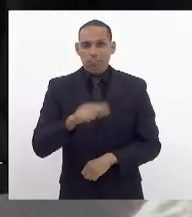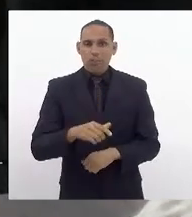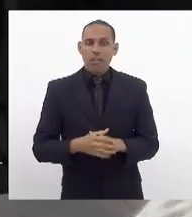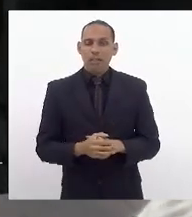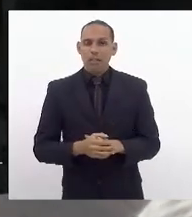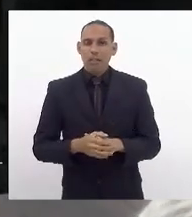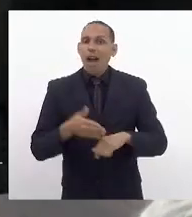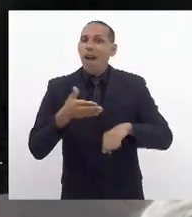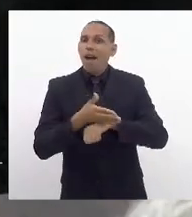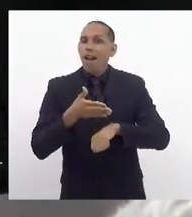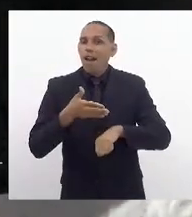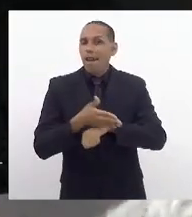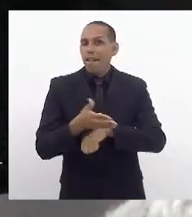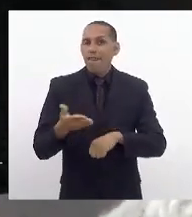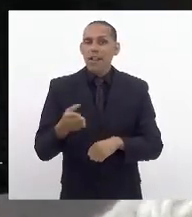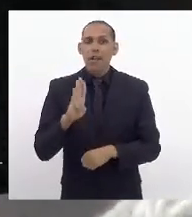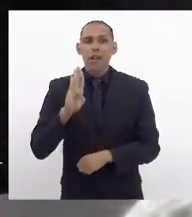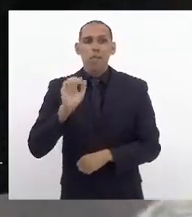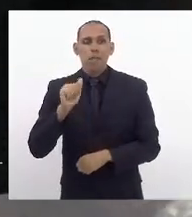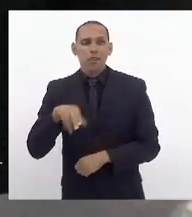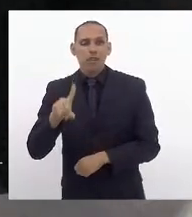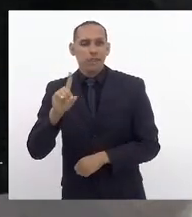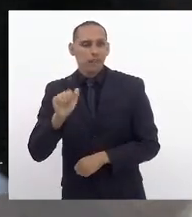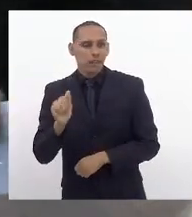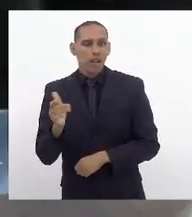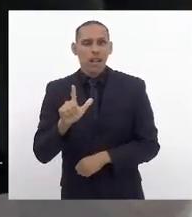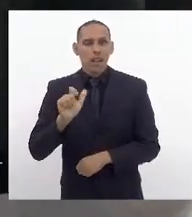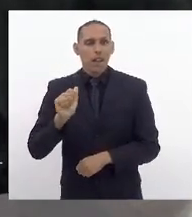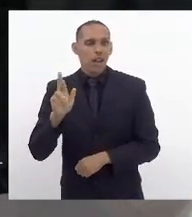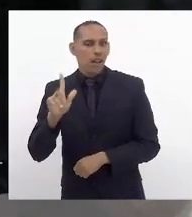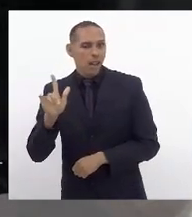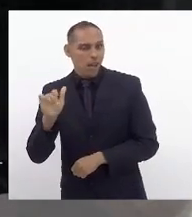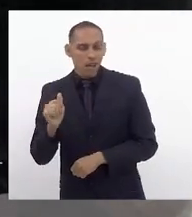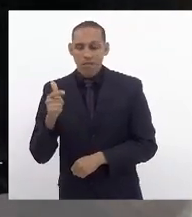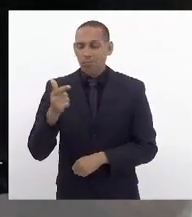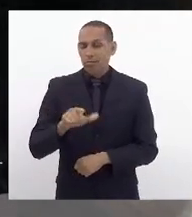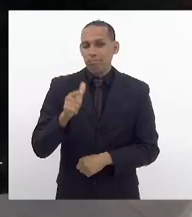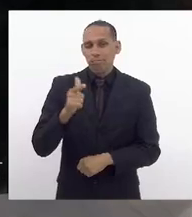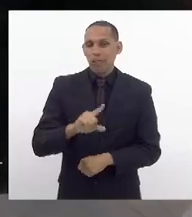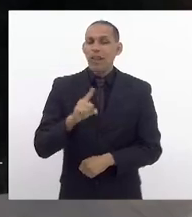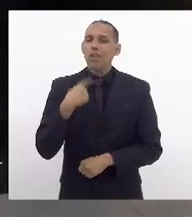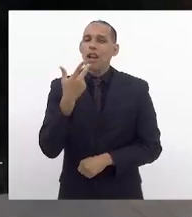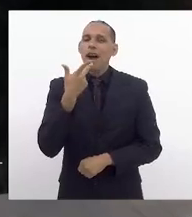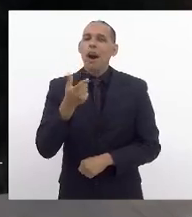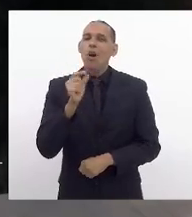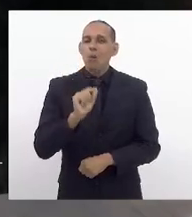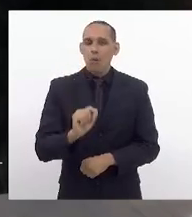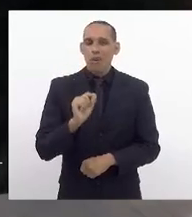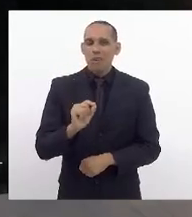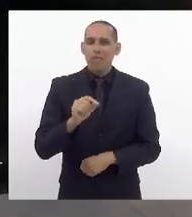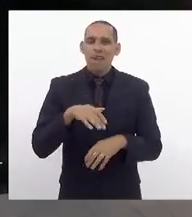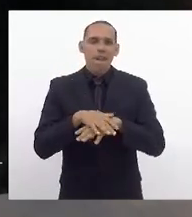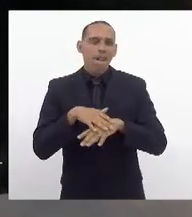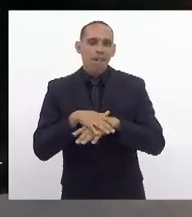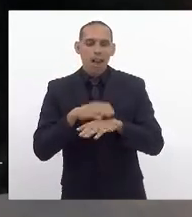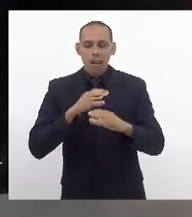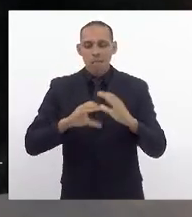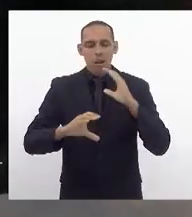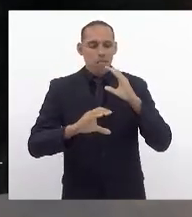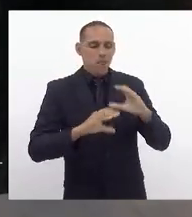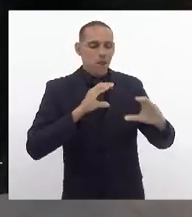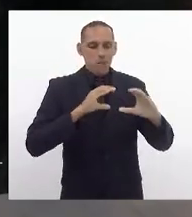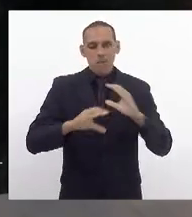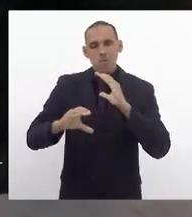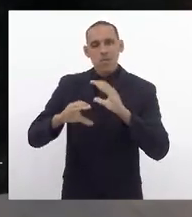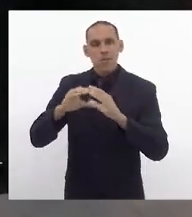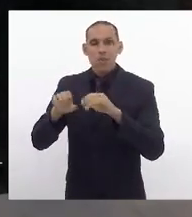têm acesso à banda larga, não têm acesso àquilo que a gente chama a rede de comunicadores e sistemas